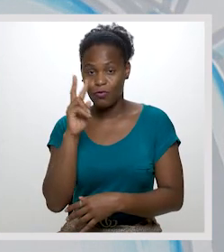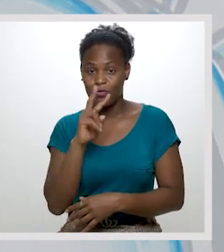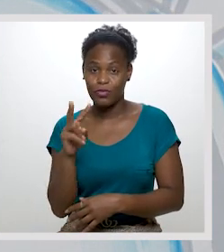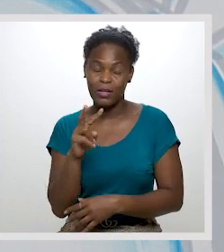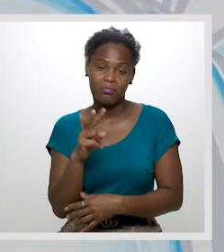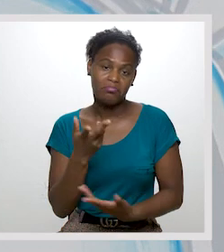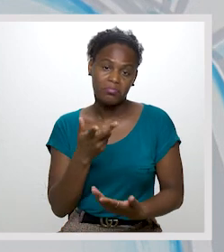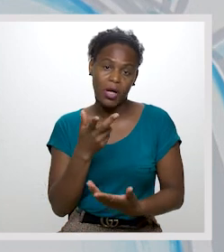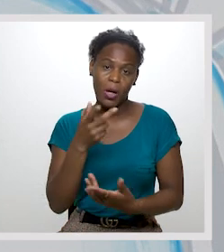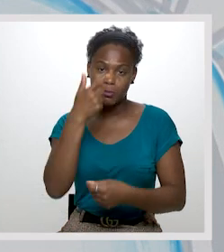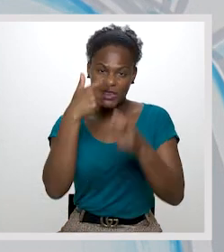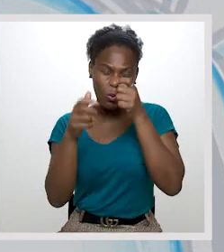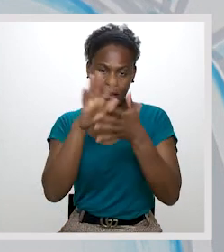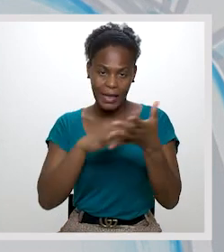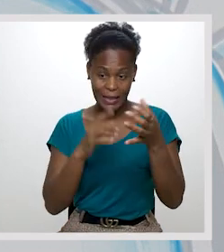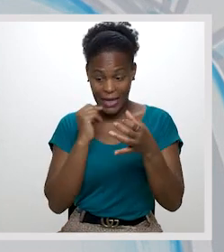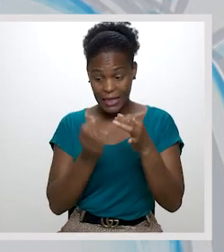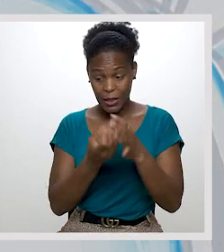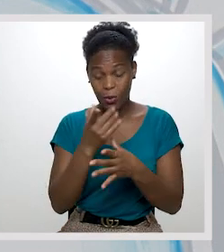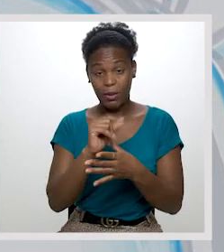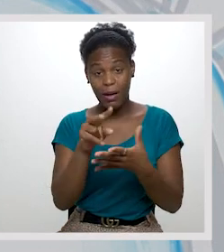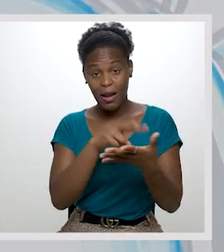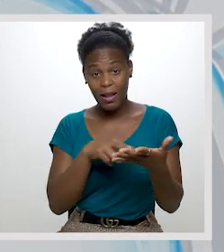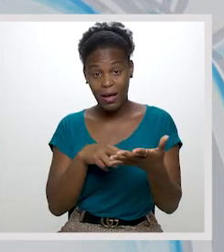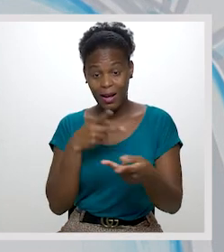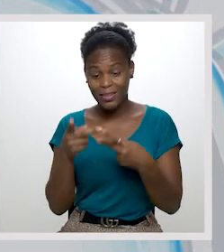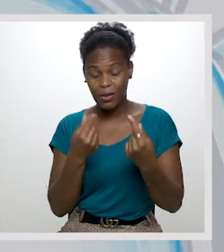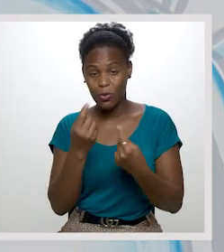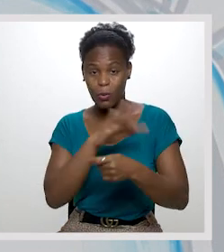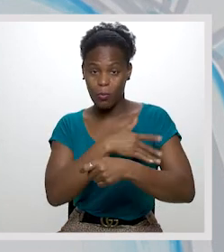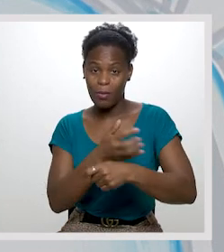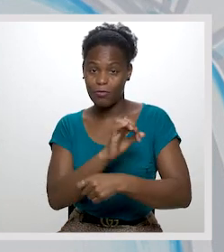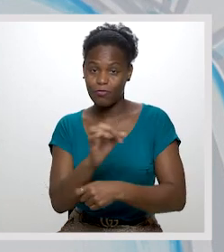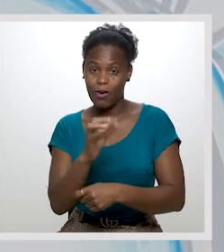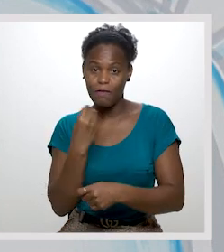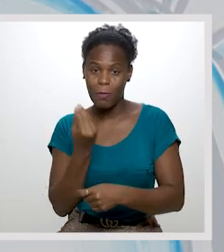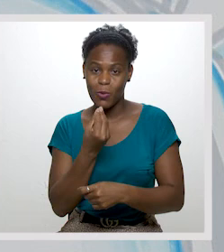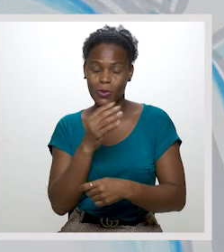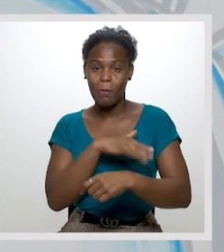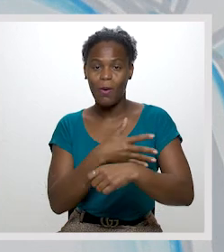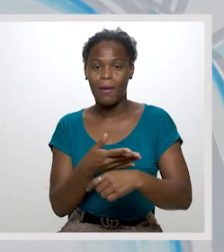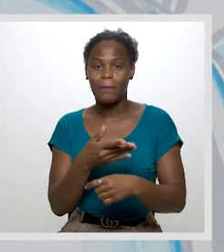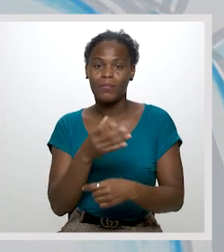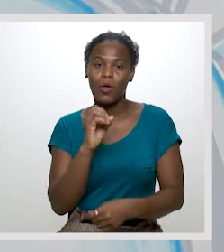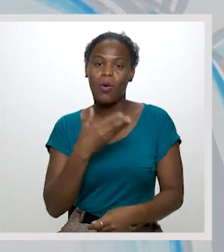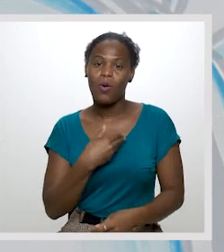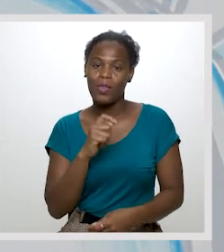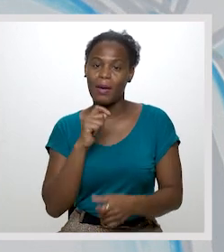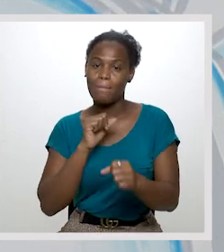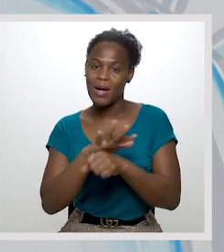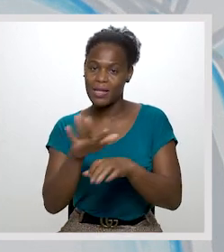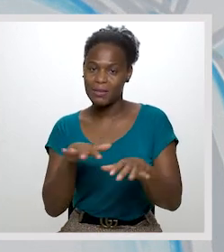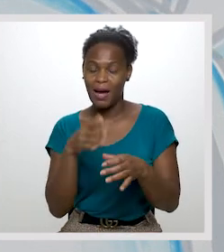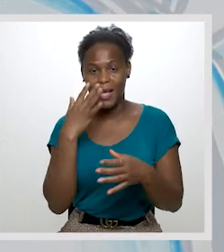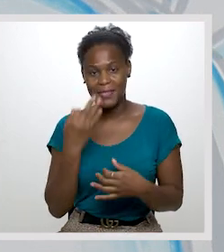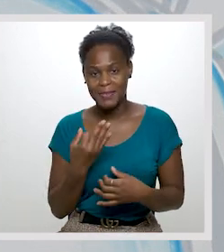ele criou, depois lemos e analisamos um dos seus poemas famoso, o poema Ode Marítima.